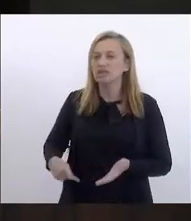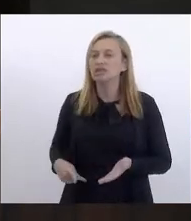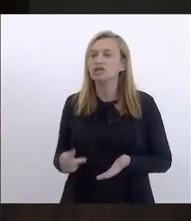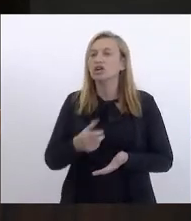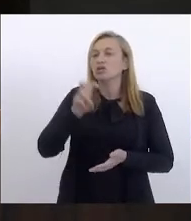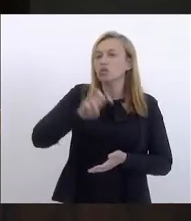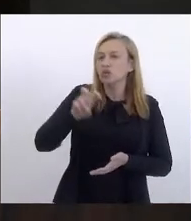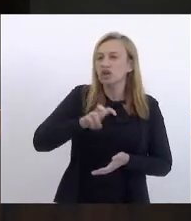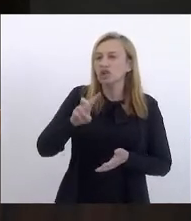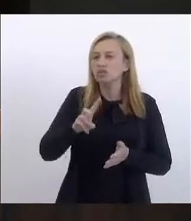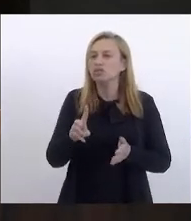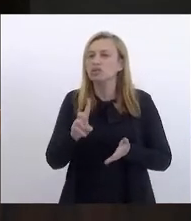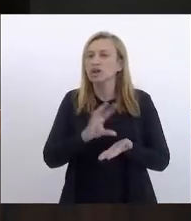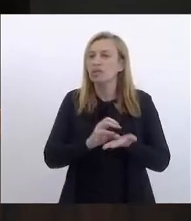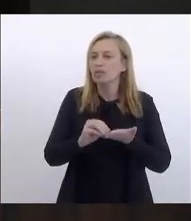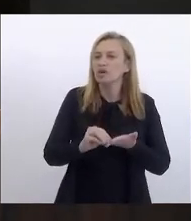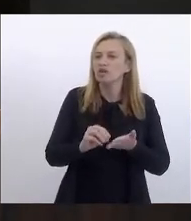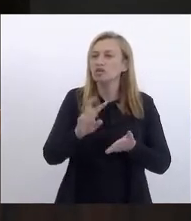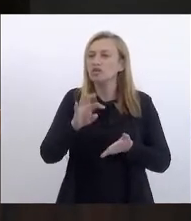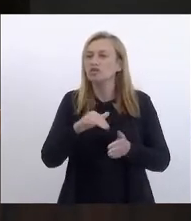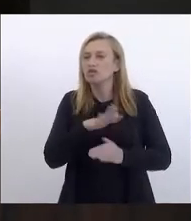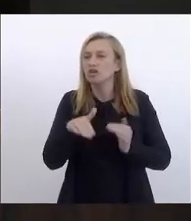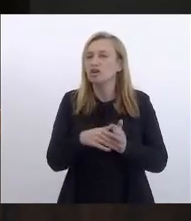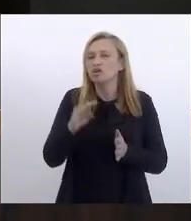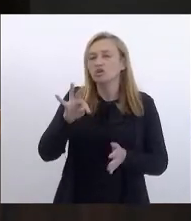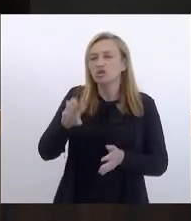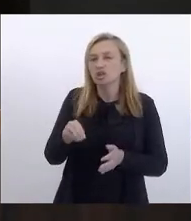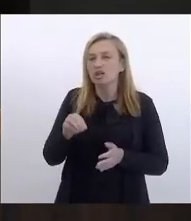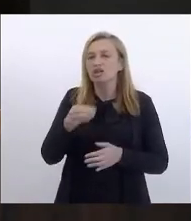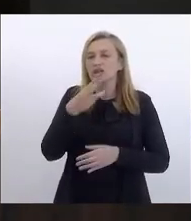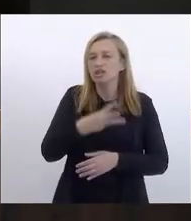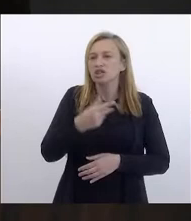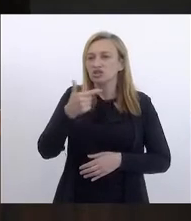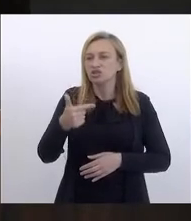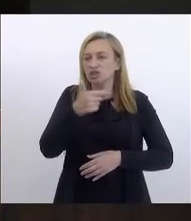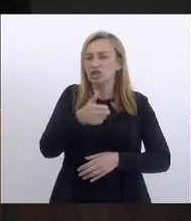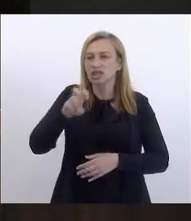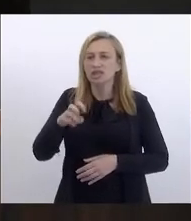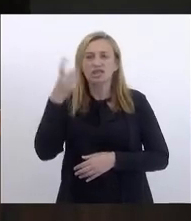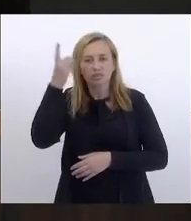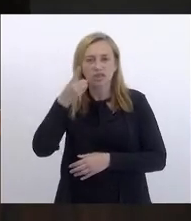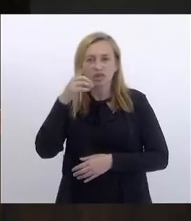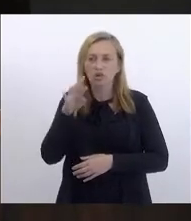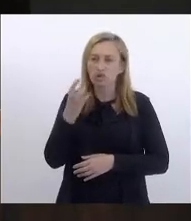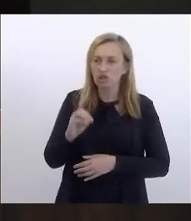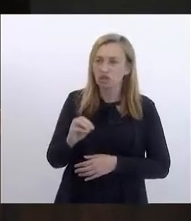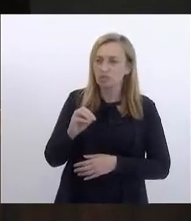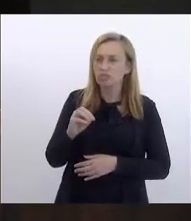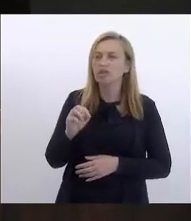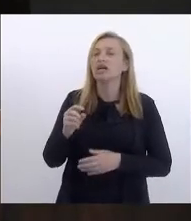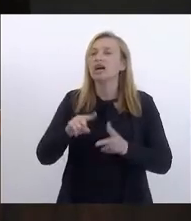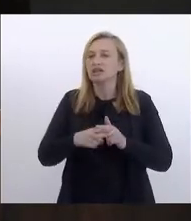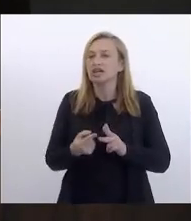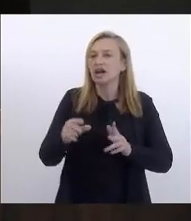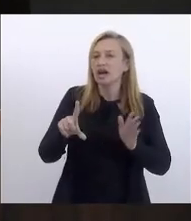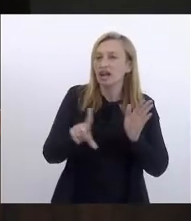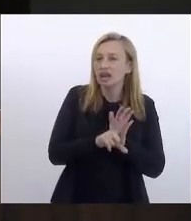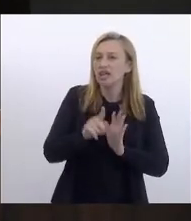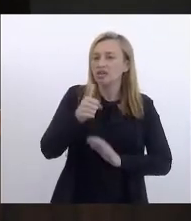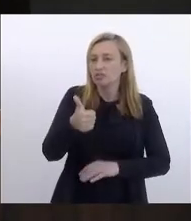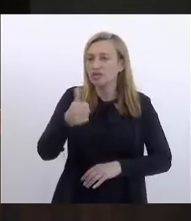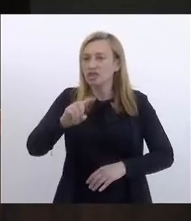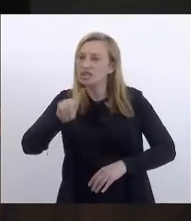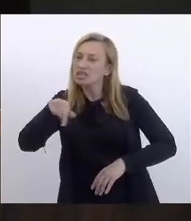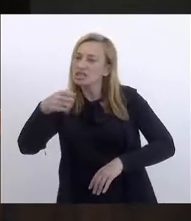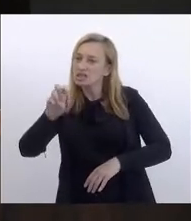quinto da pauta veto total aposto ao projeto de lei 3.215 de 20 de autoridade deputado Rodrigo Bacelá que altera a lei 1650 16 de maio de